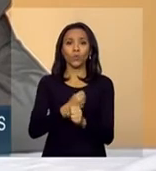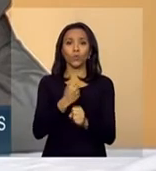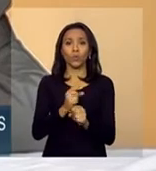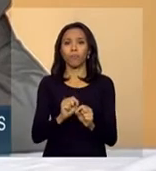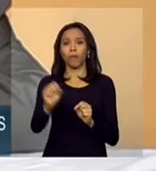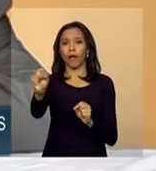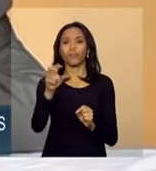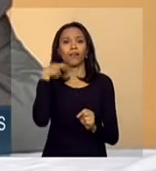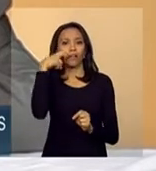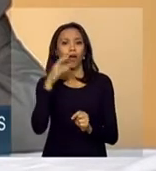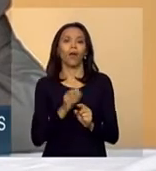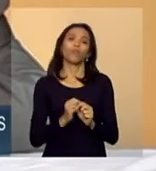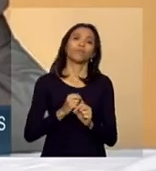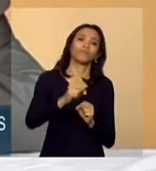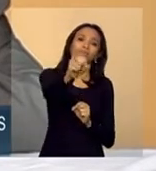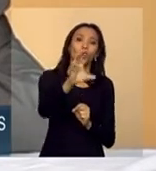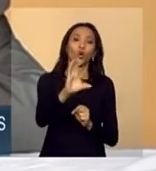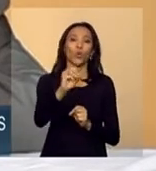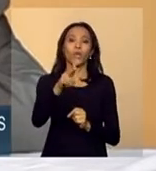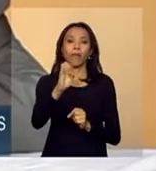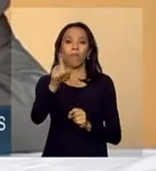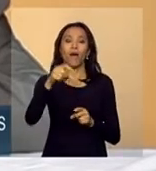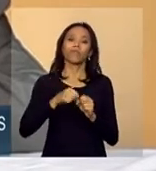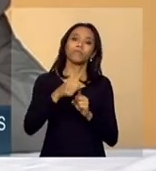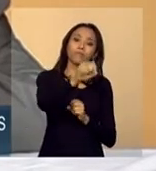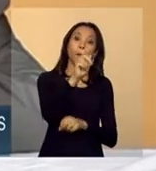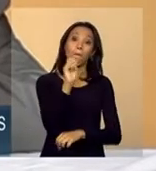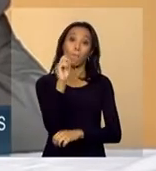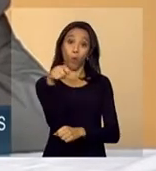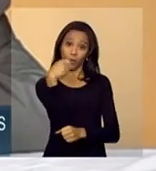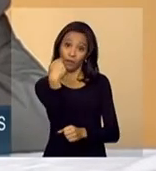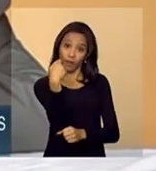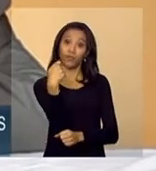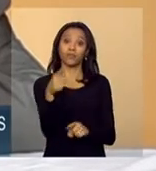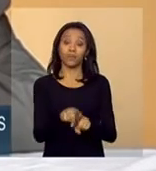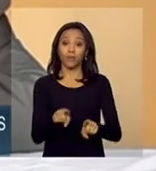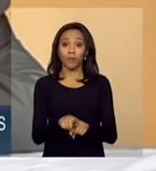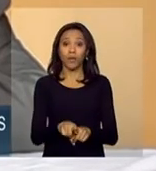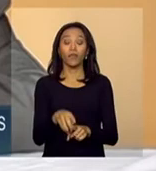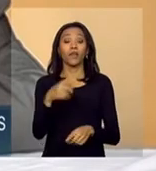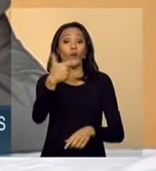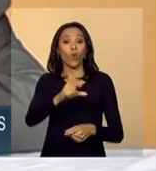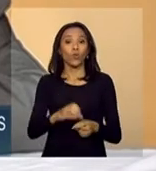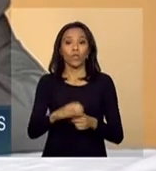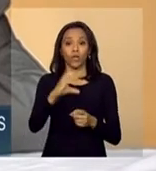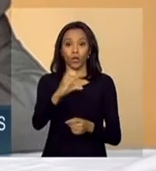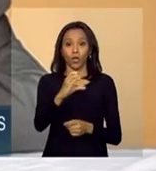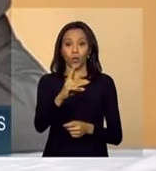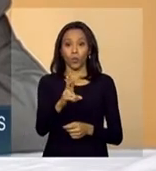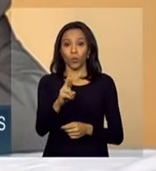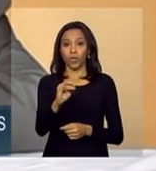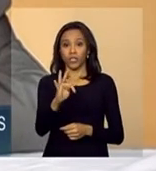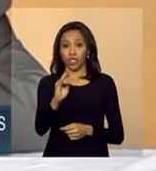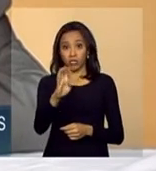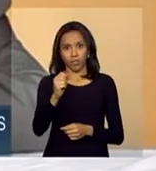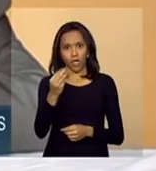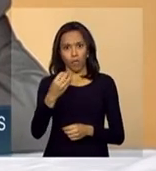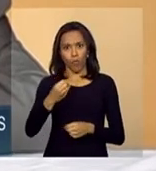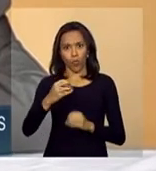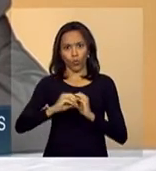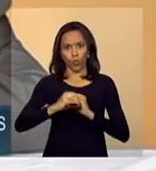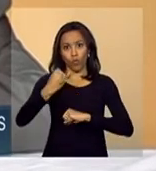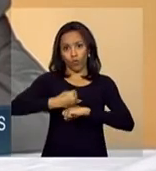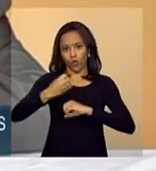né? Natal, Cuiabá, Porto Alegre, tranquilo, porque Porto Alegre tem e Curitiba já tem muita rede desenvolvida. Cuiabá